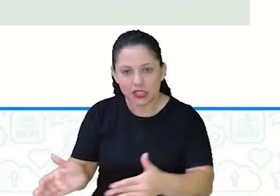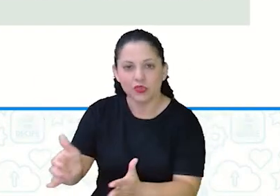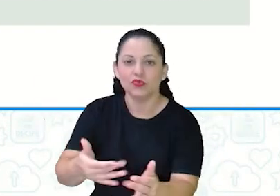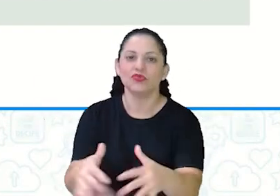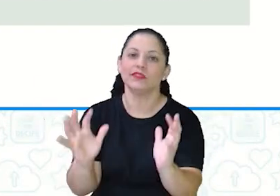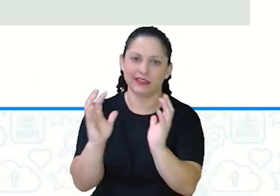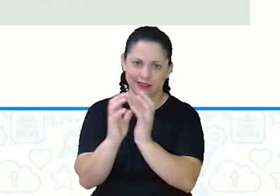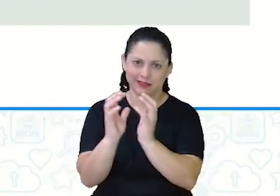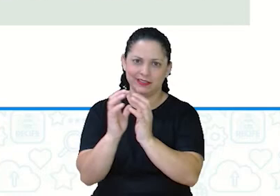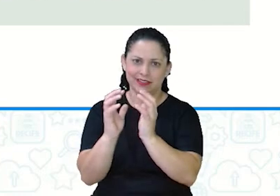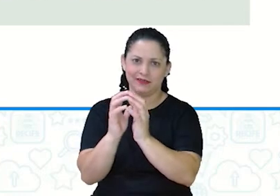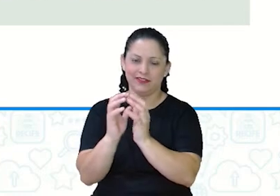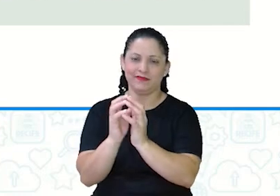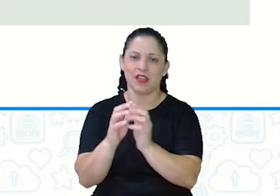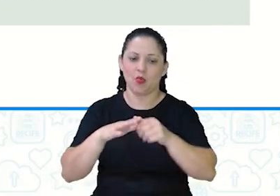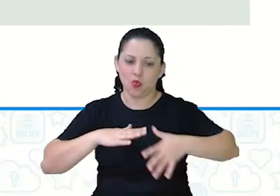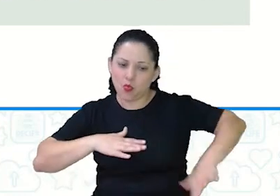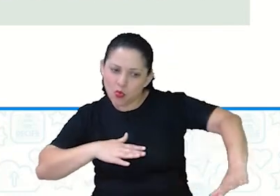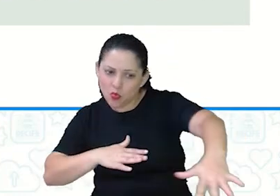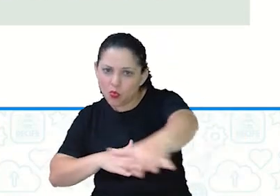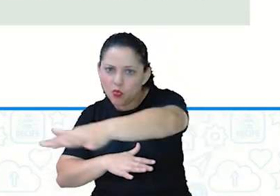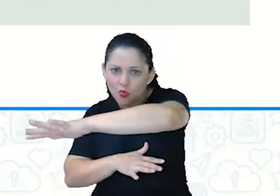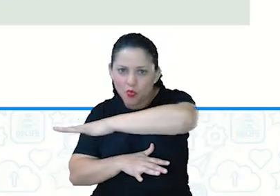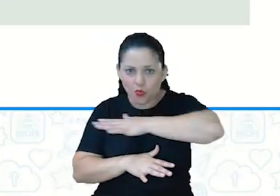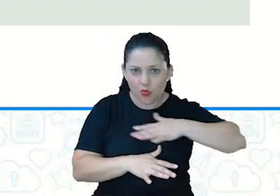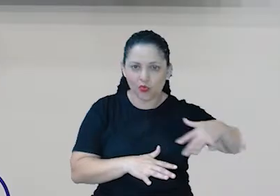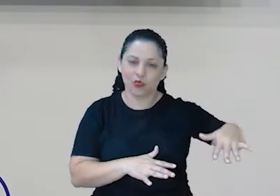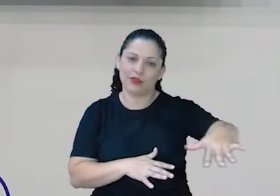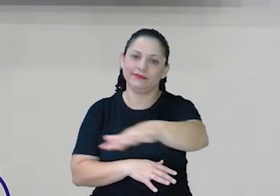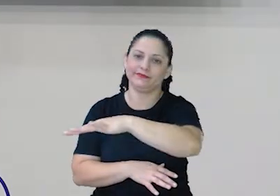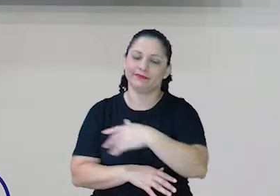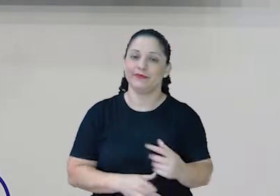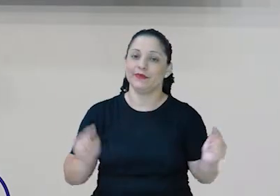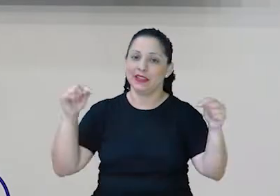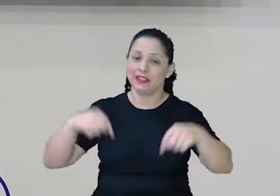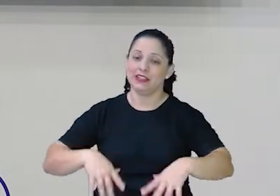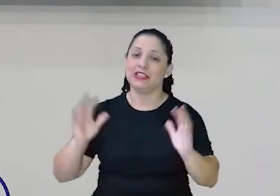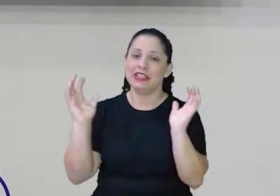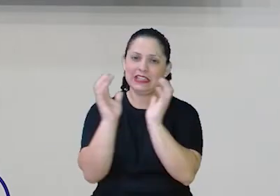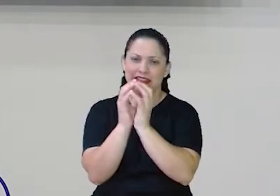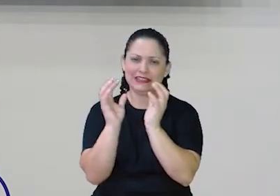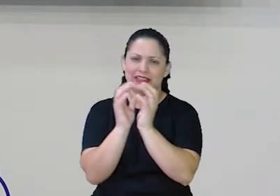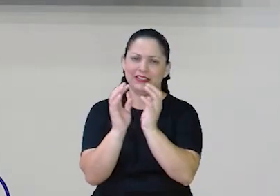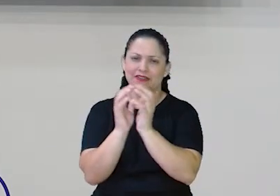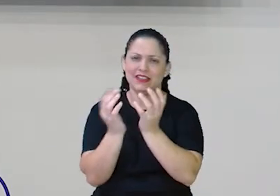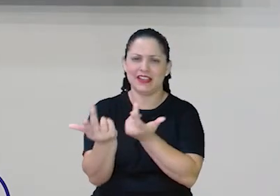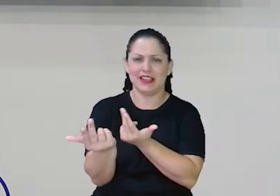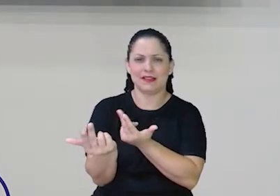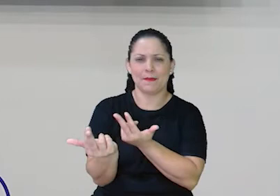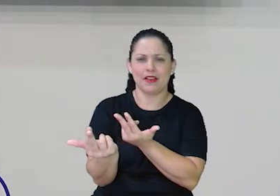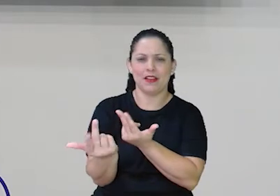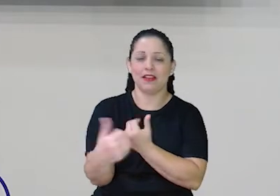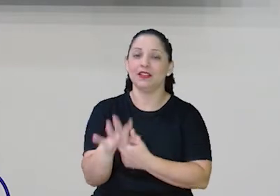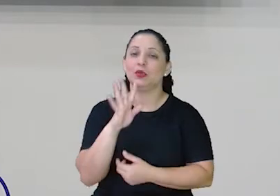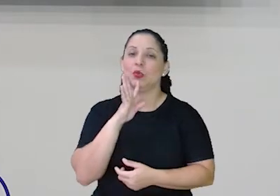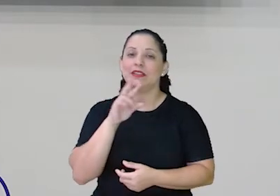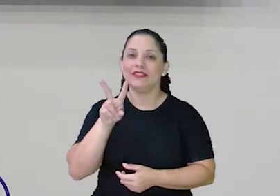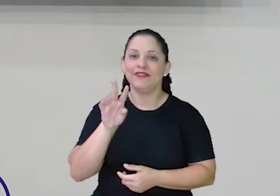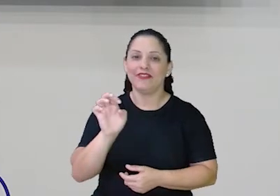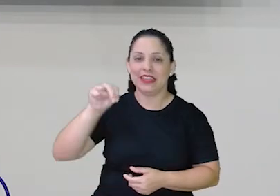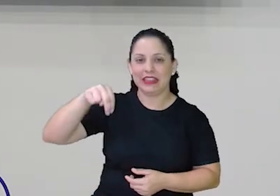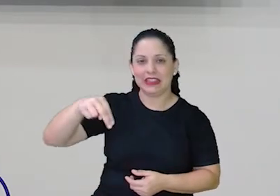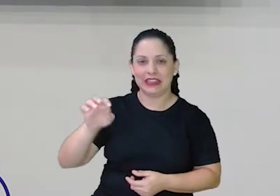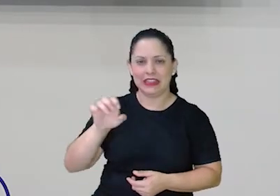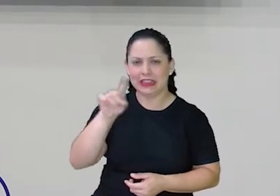Por isso que a nossa cidade do Recife é conhecida como a Veneza brasileira. Vocês conhecem